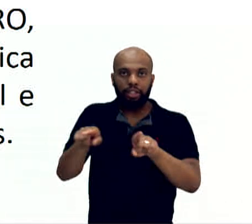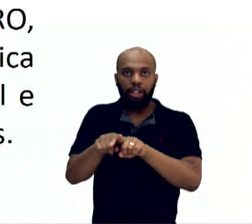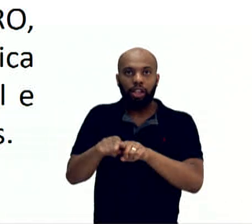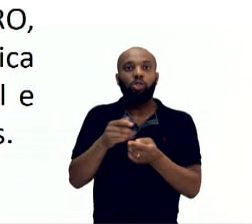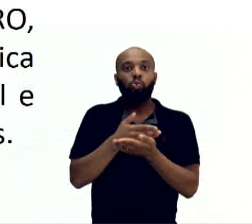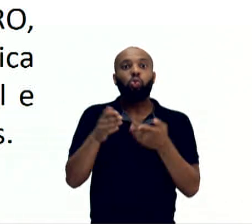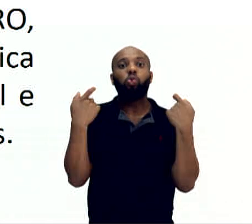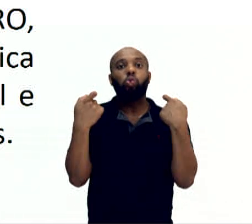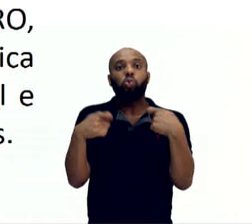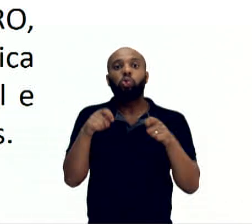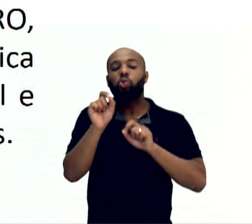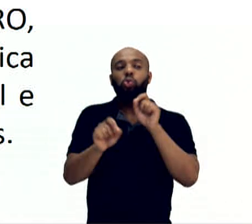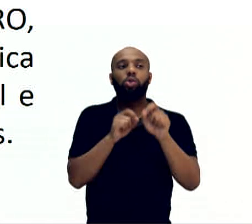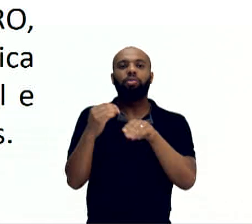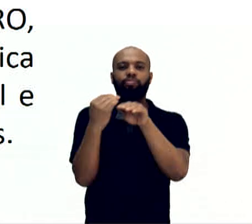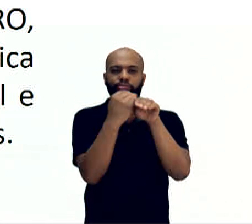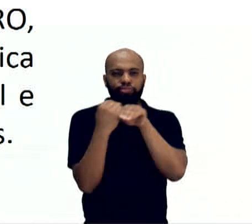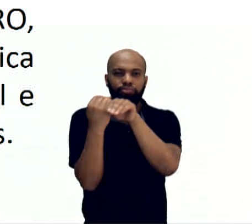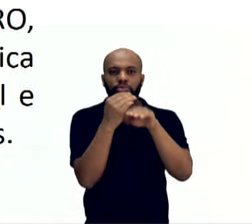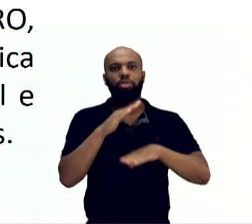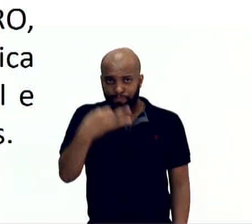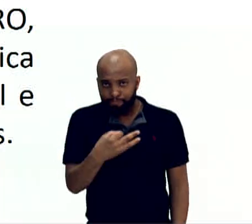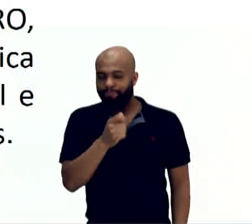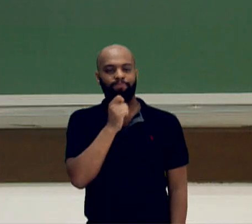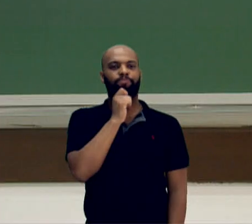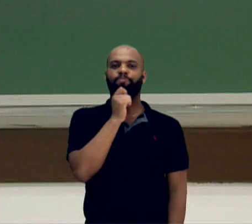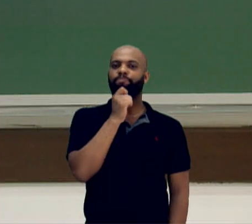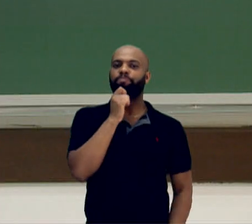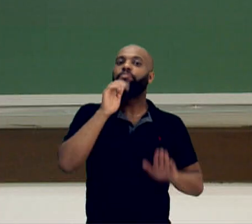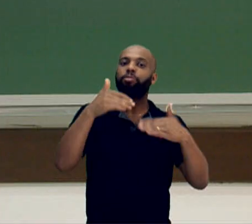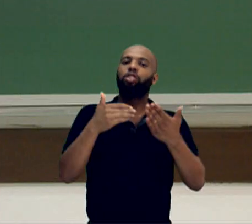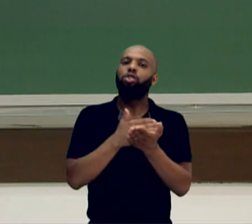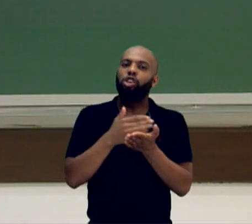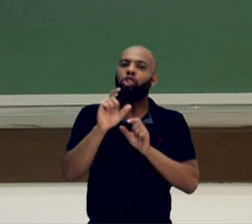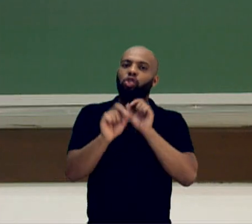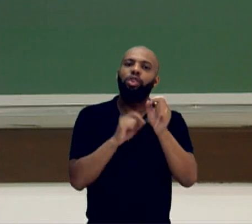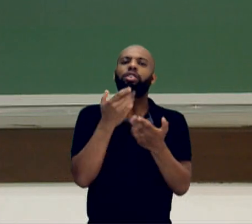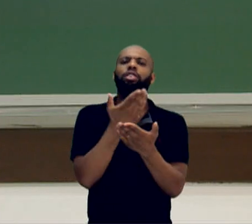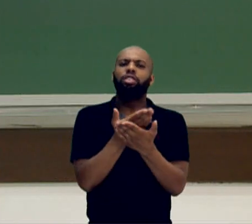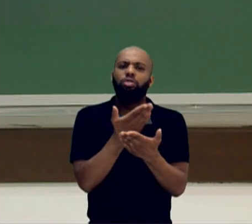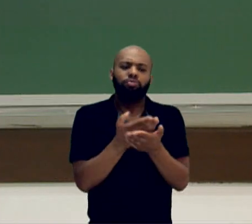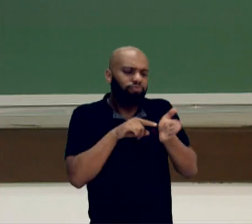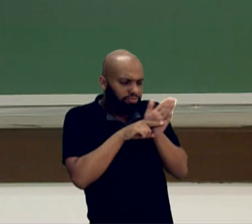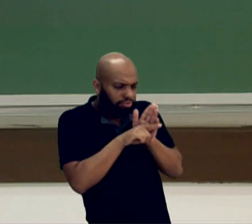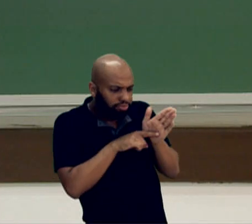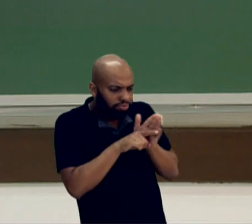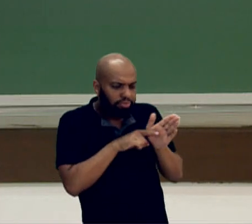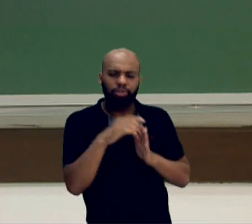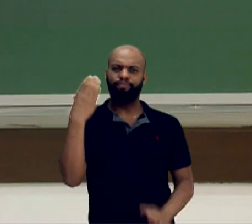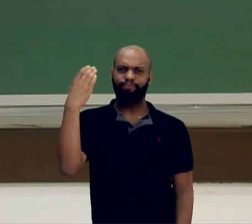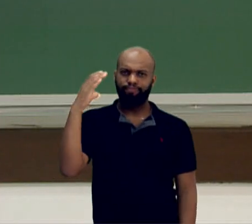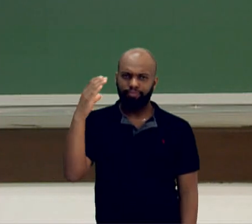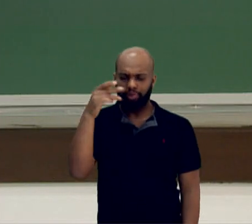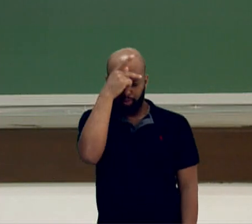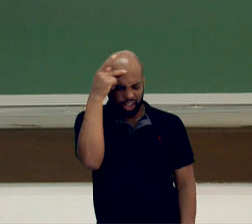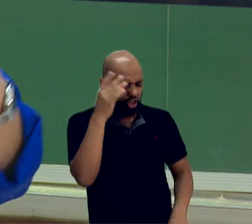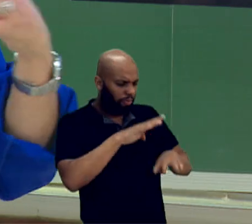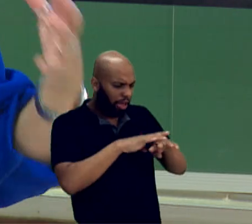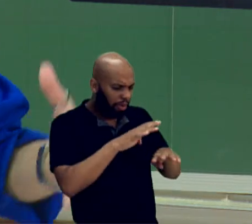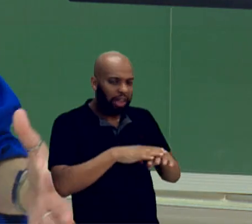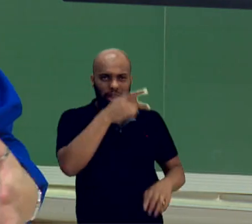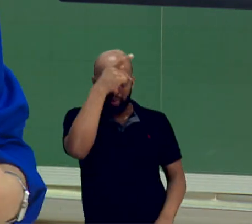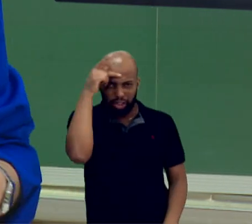Nilo, cultivadas por agricultores que pagavam o imposto. Opa, então agora começou a acontecer o quê? Se eu